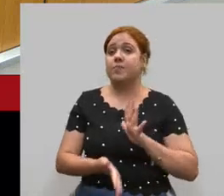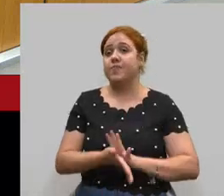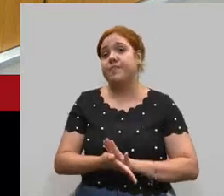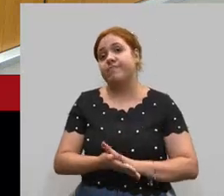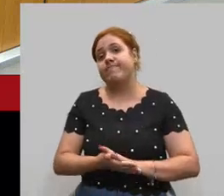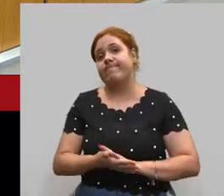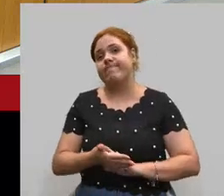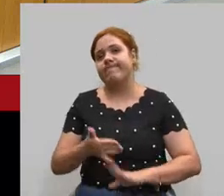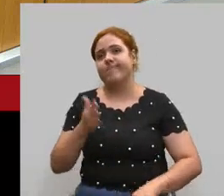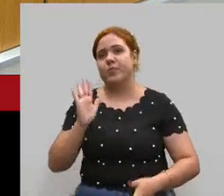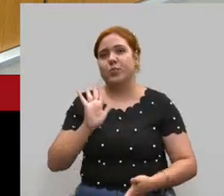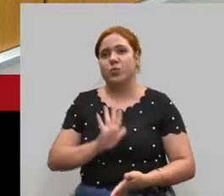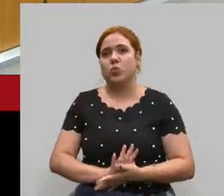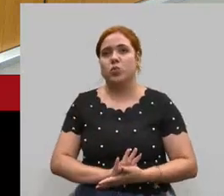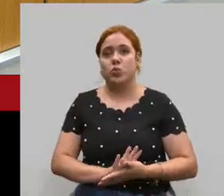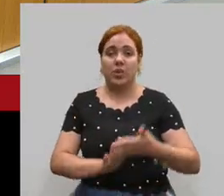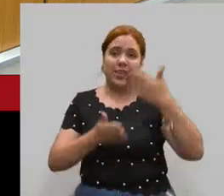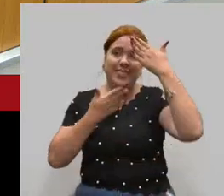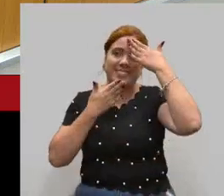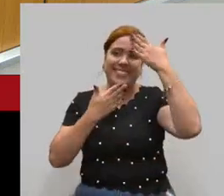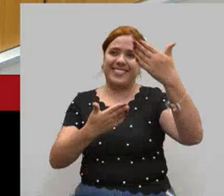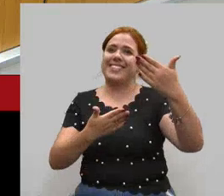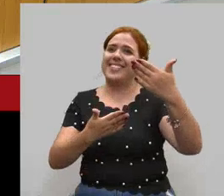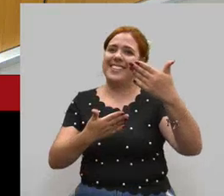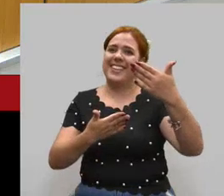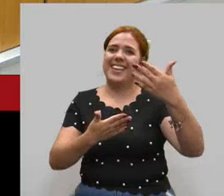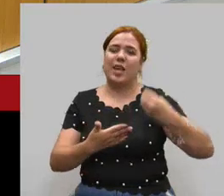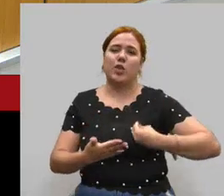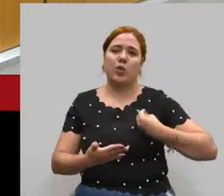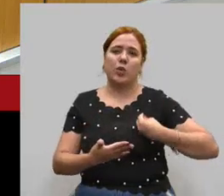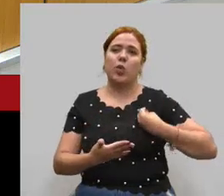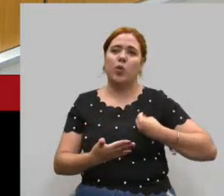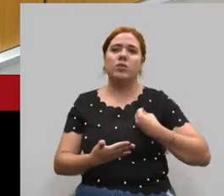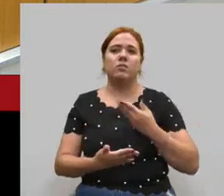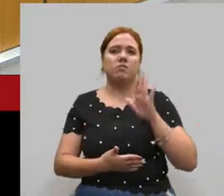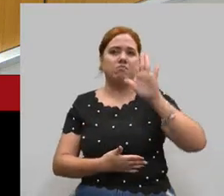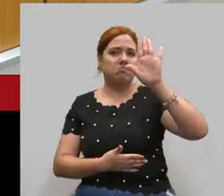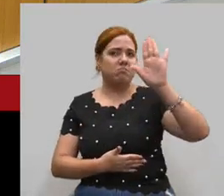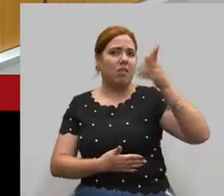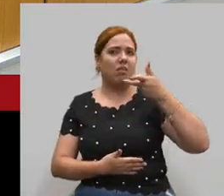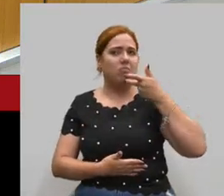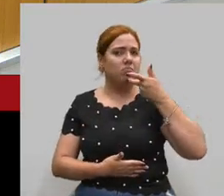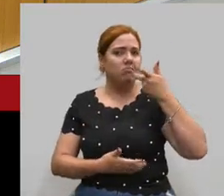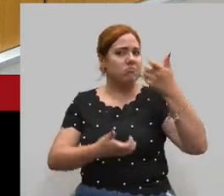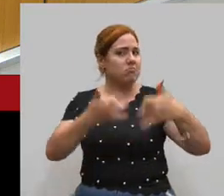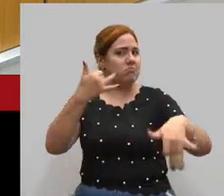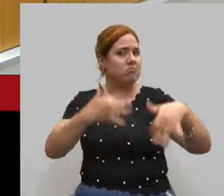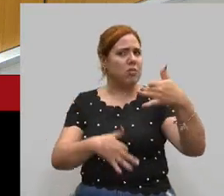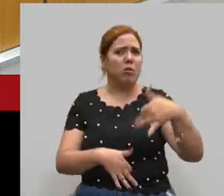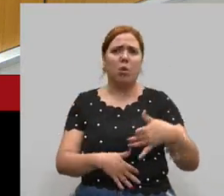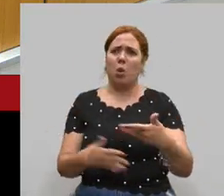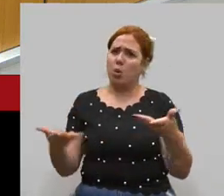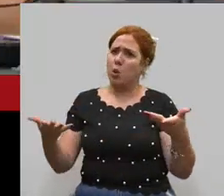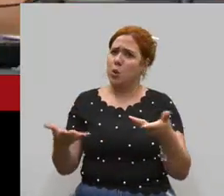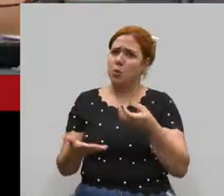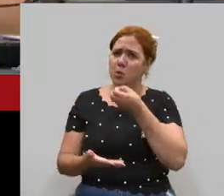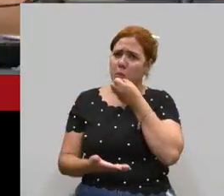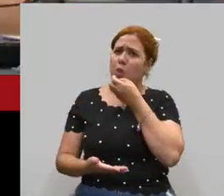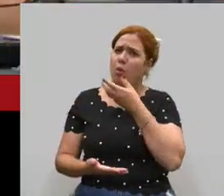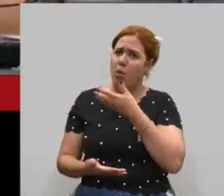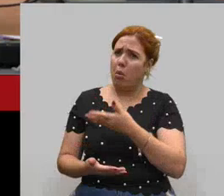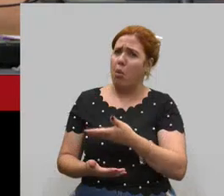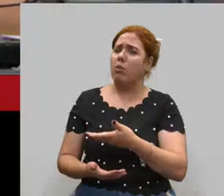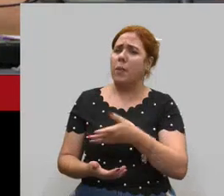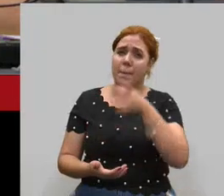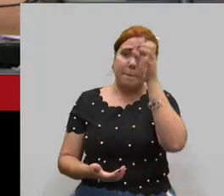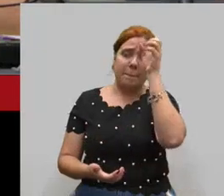e e agradecer pela por todos que falaram aqui foi uma audiência muito proveitosa muito